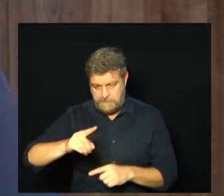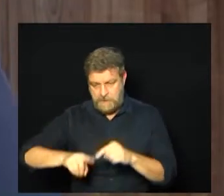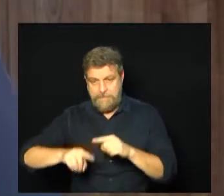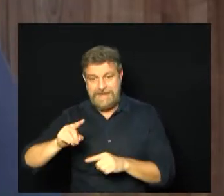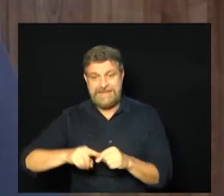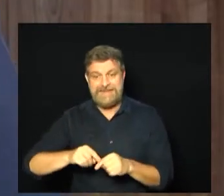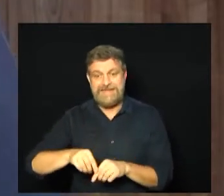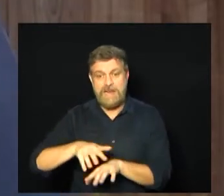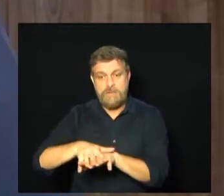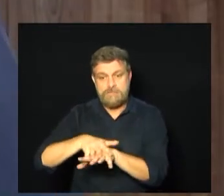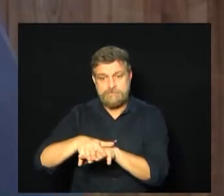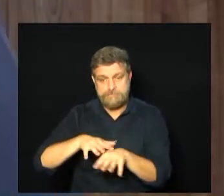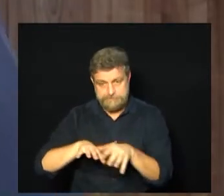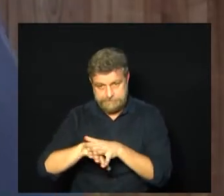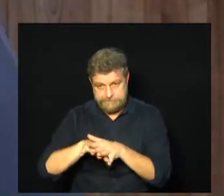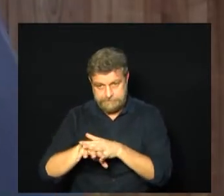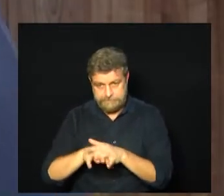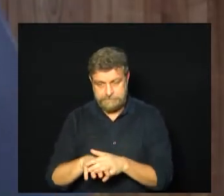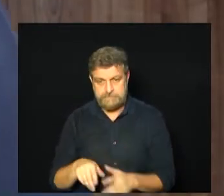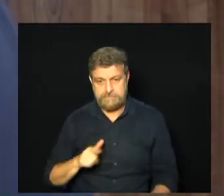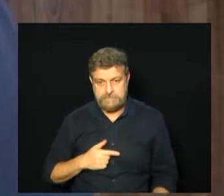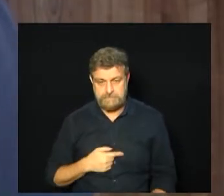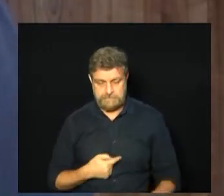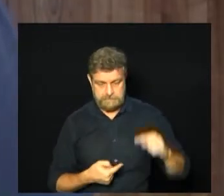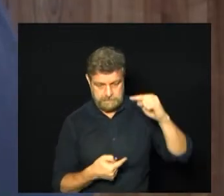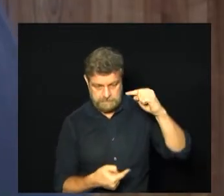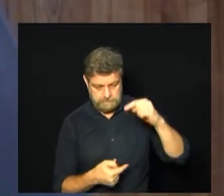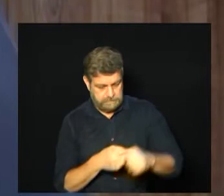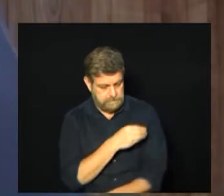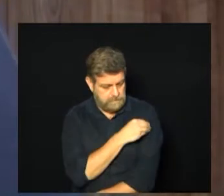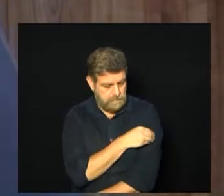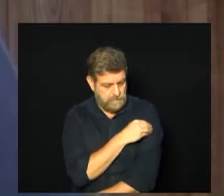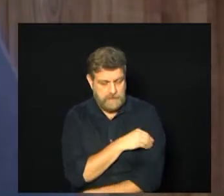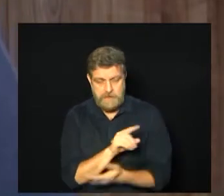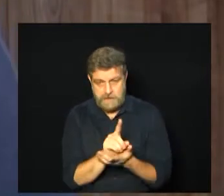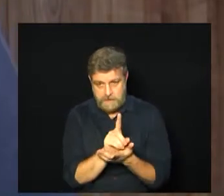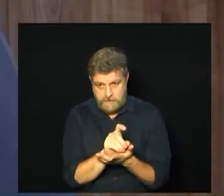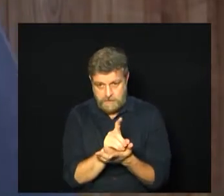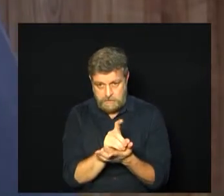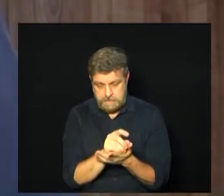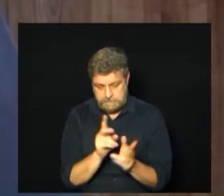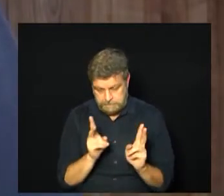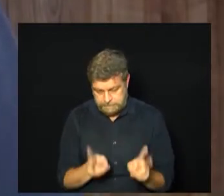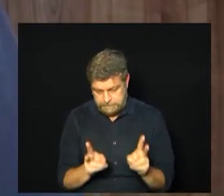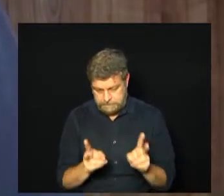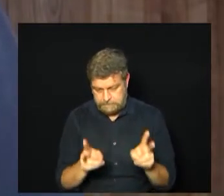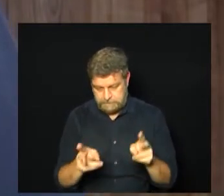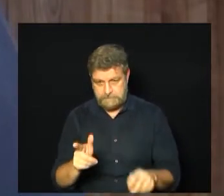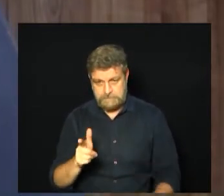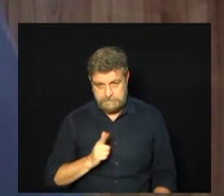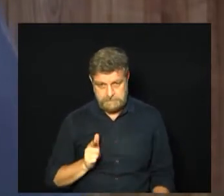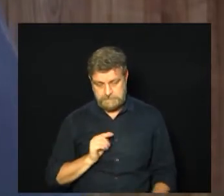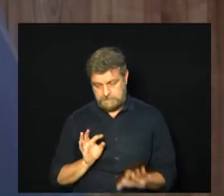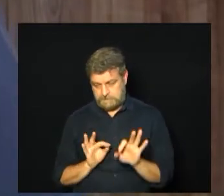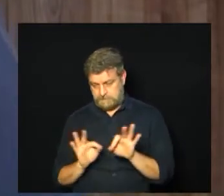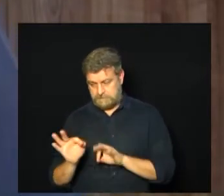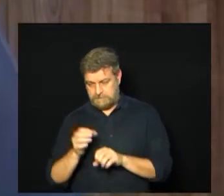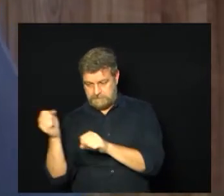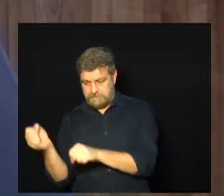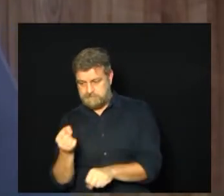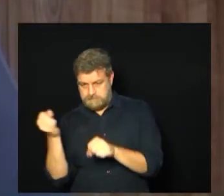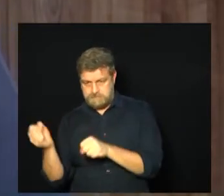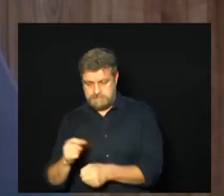crianças. Nós continuamos com os totens de álcool gel nas escolas. Tem todo o processo de organização da limpeza